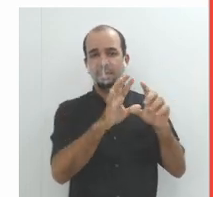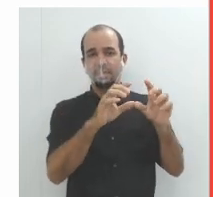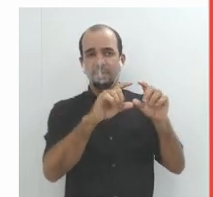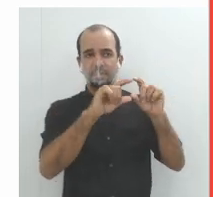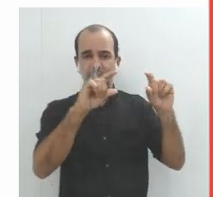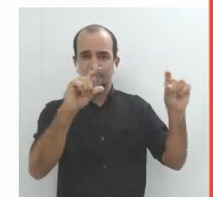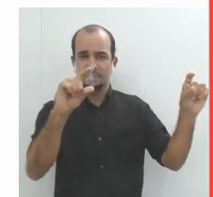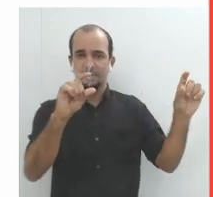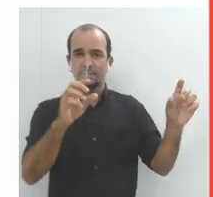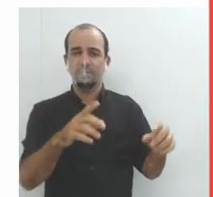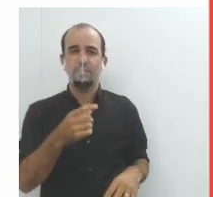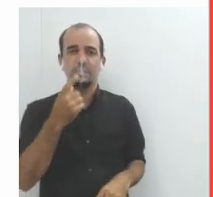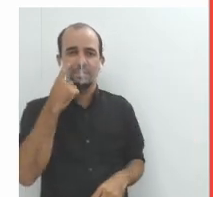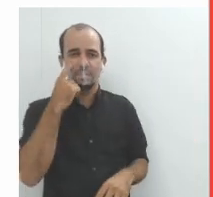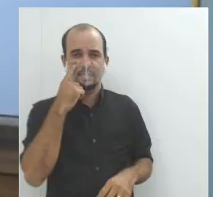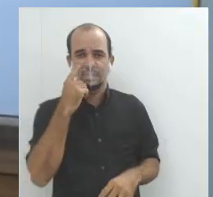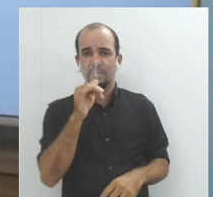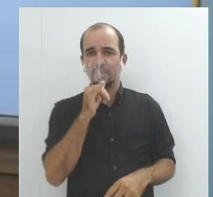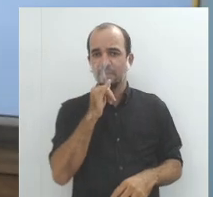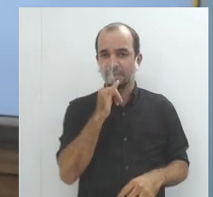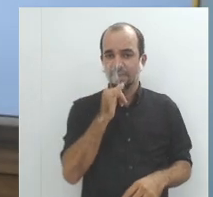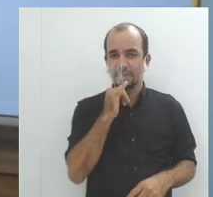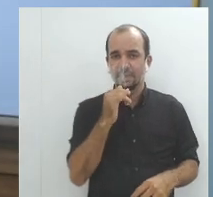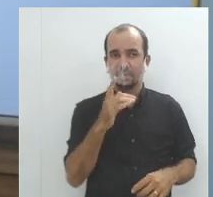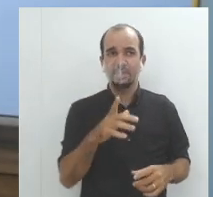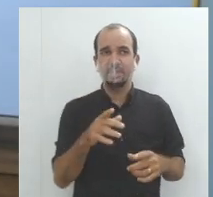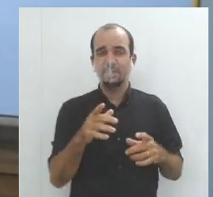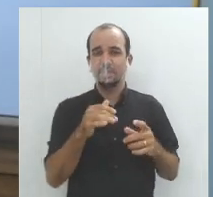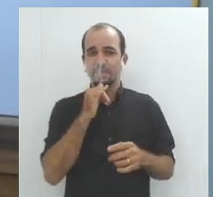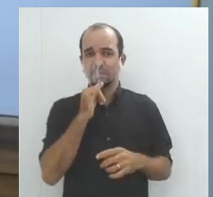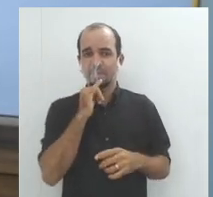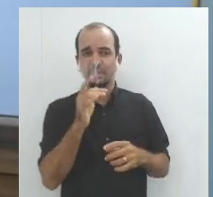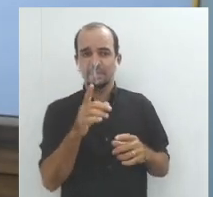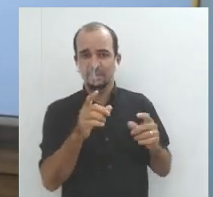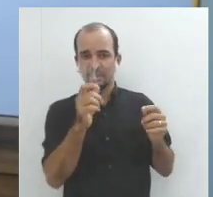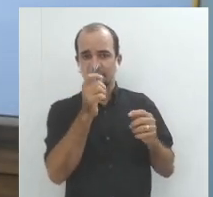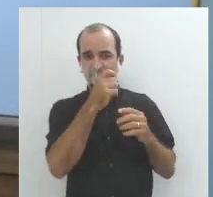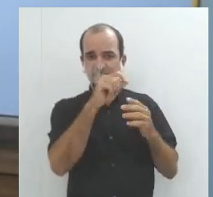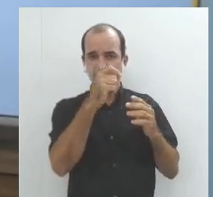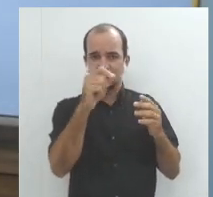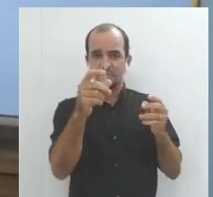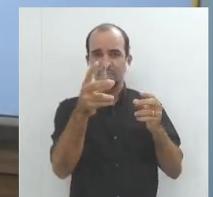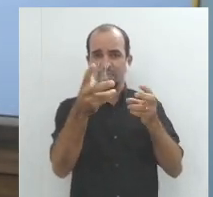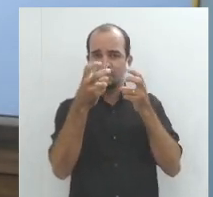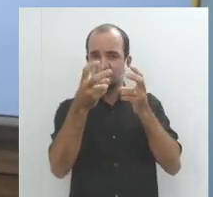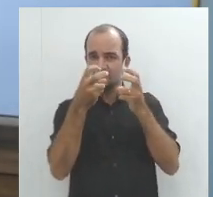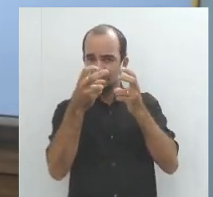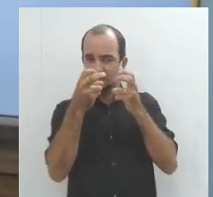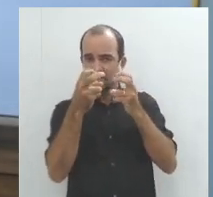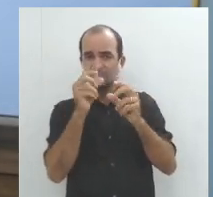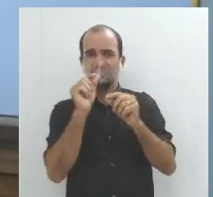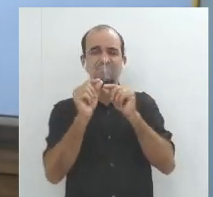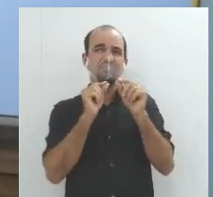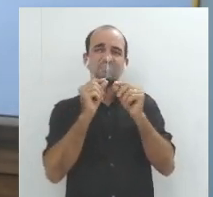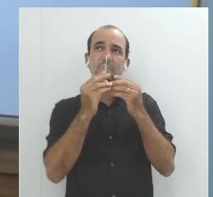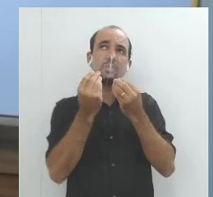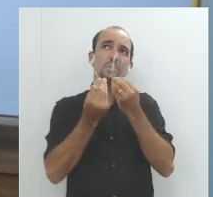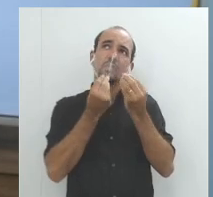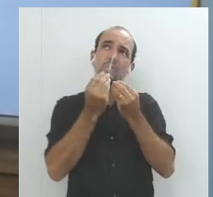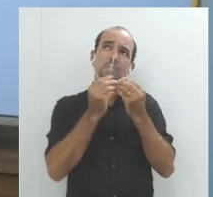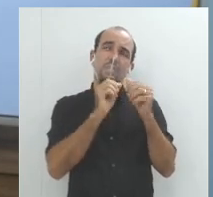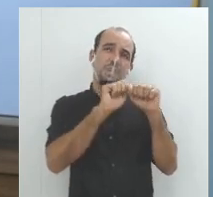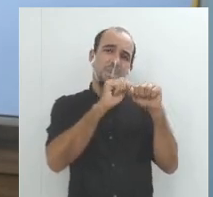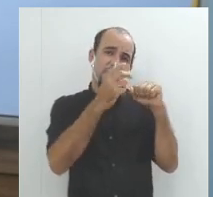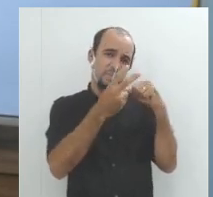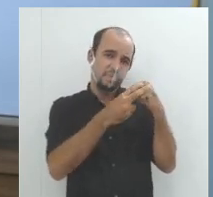comigo, vamos ao quadro, tá? Que eu vou colocar uns exemplos para você perceber o que é isso. O